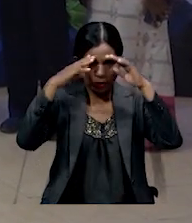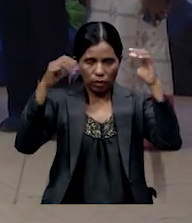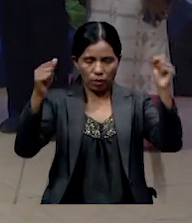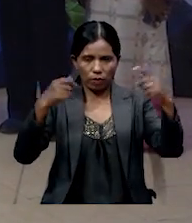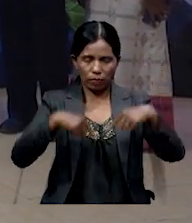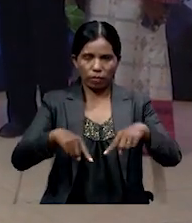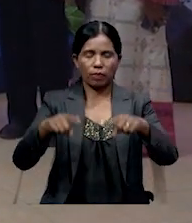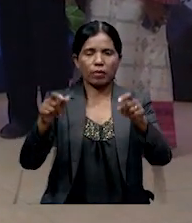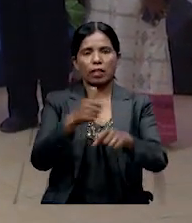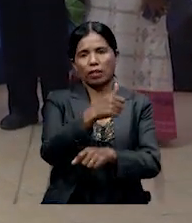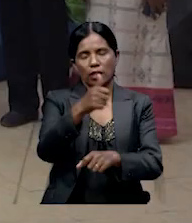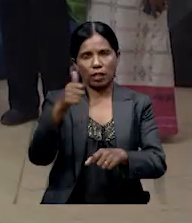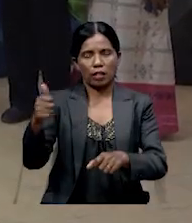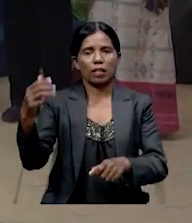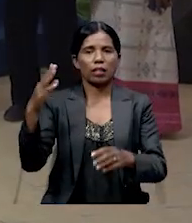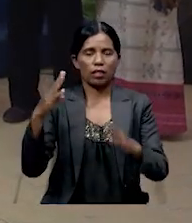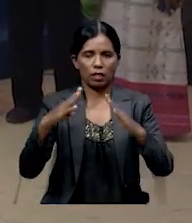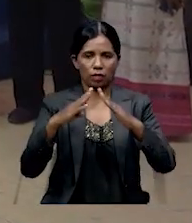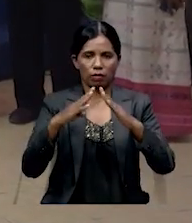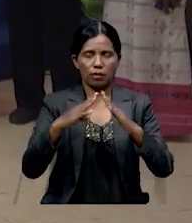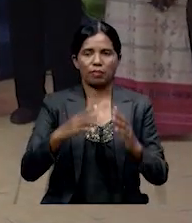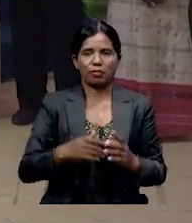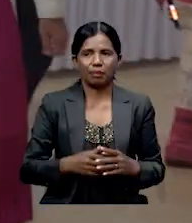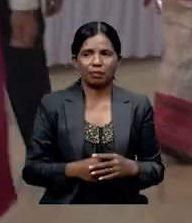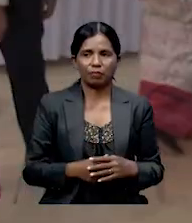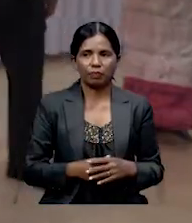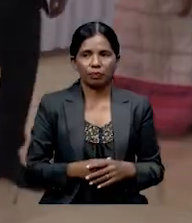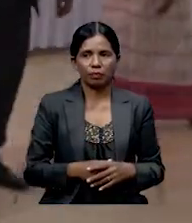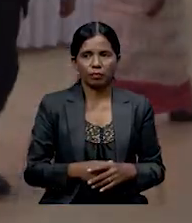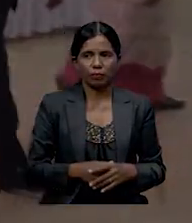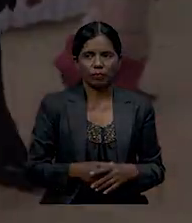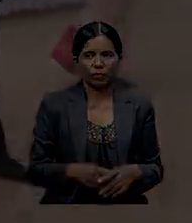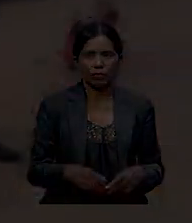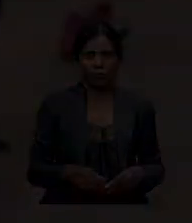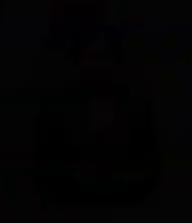Fali Baida Ida Kni Residência. Zimi Fernandes, Zuvel da Costa, Jemen.